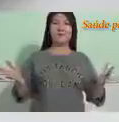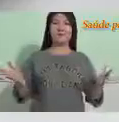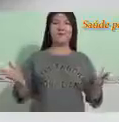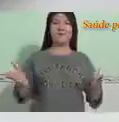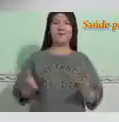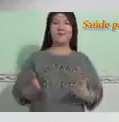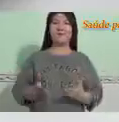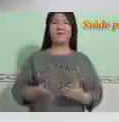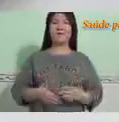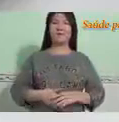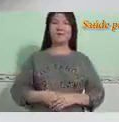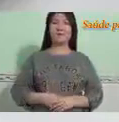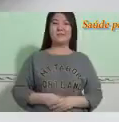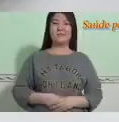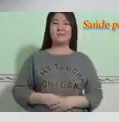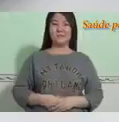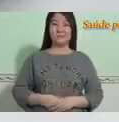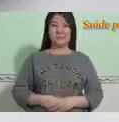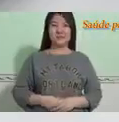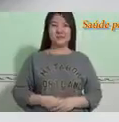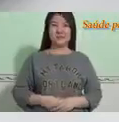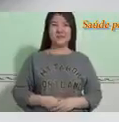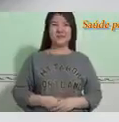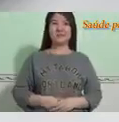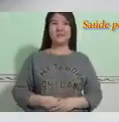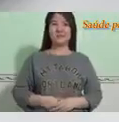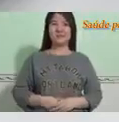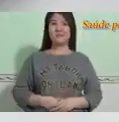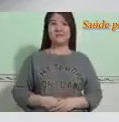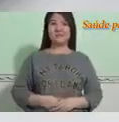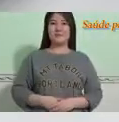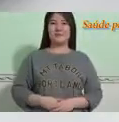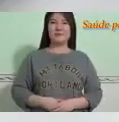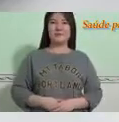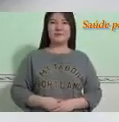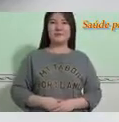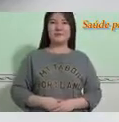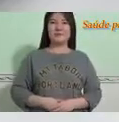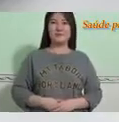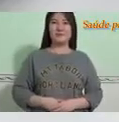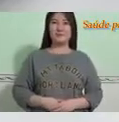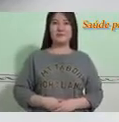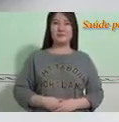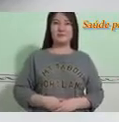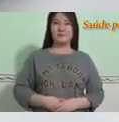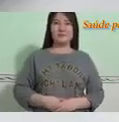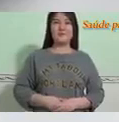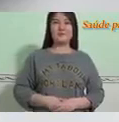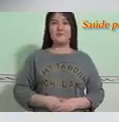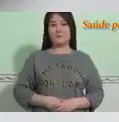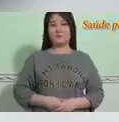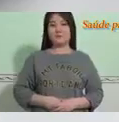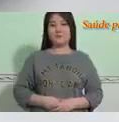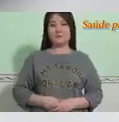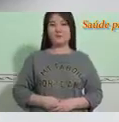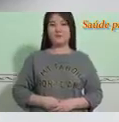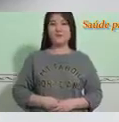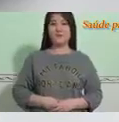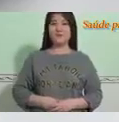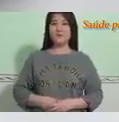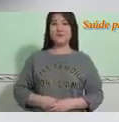grupo de pesquisadores publicaram recentemente um estudo que indica que os tipos de coronavírus que infectam as pessoas